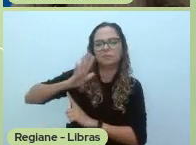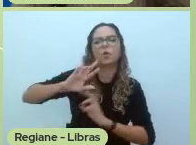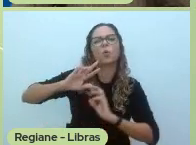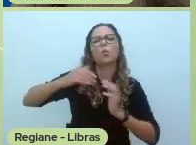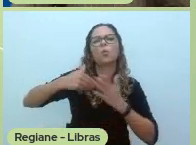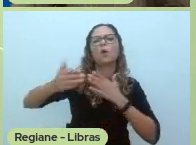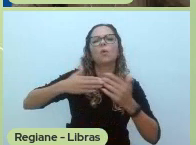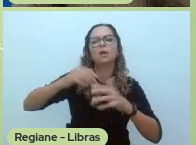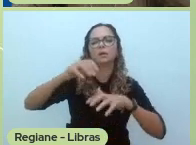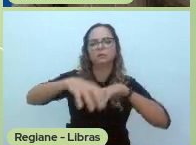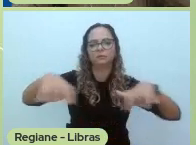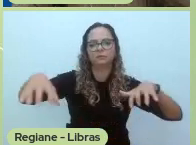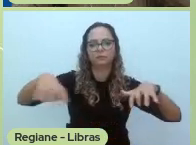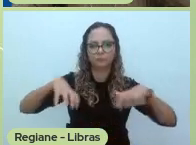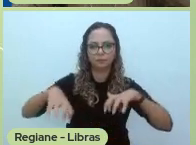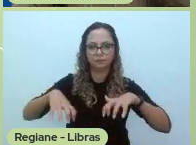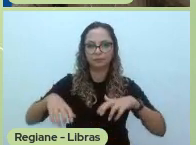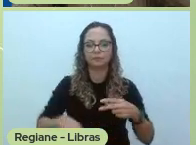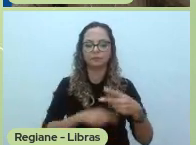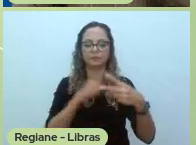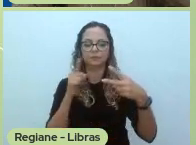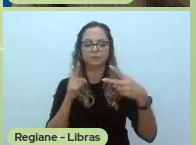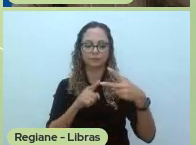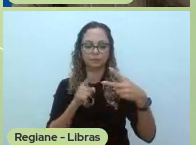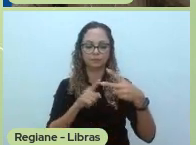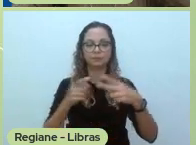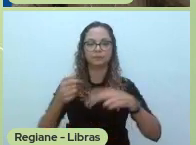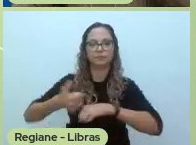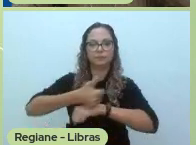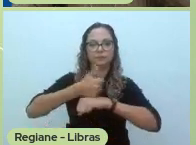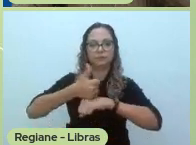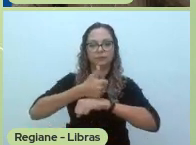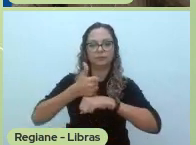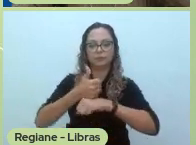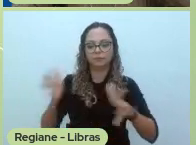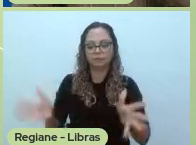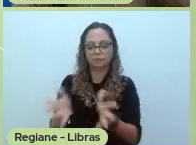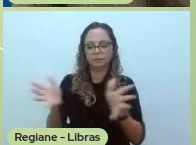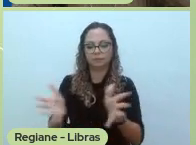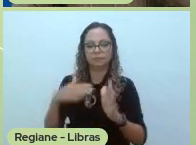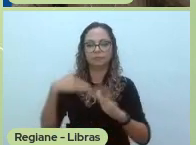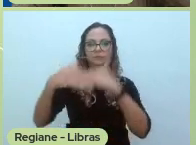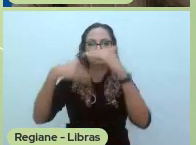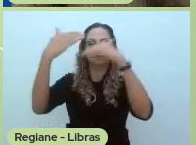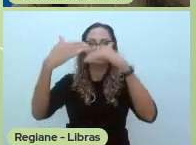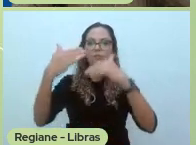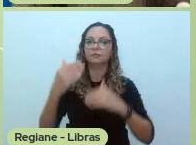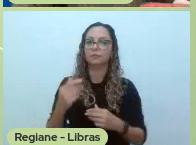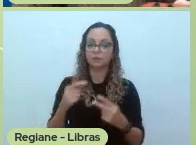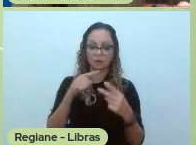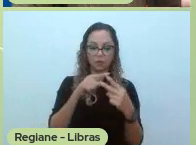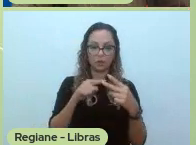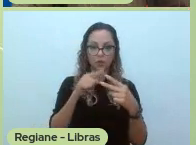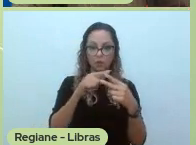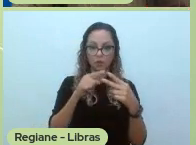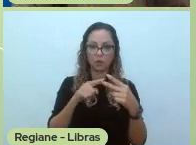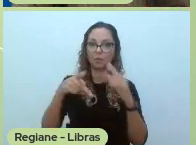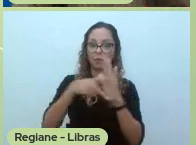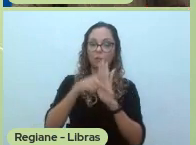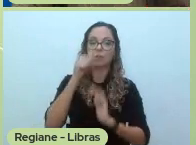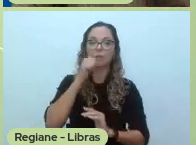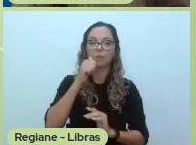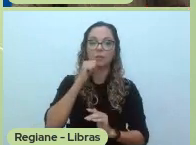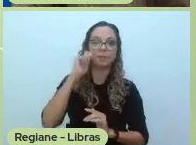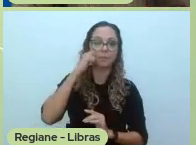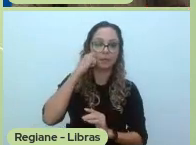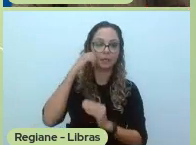o Aceleradora de Carreiras. Esses 2 programas são para mulheres pretas, pardas e indígenas. O Aceleradora